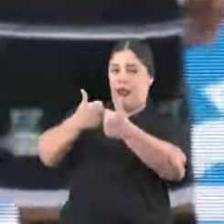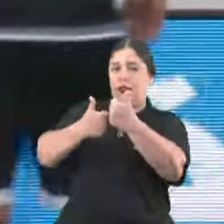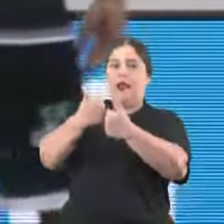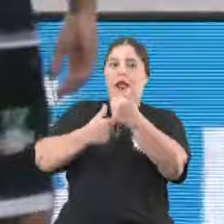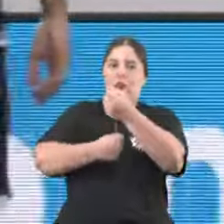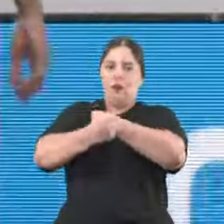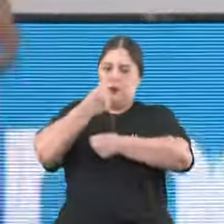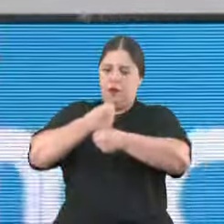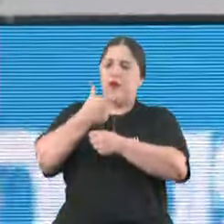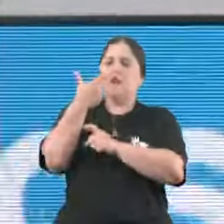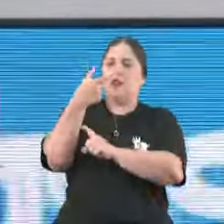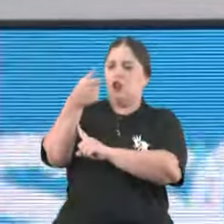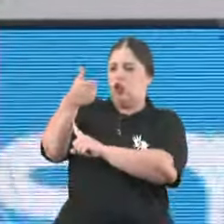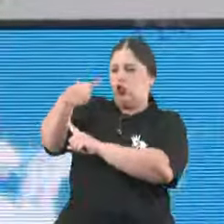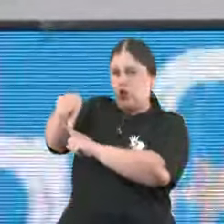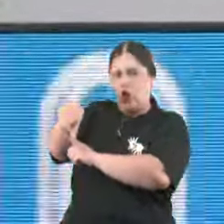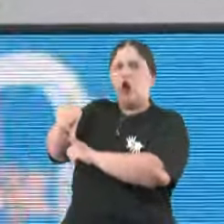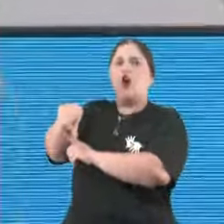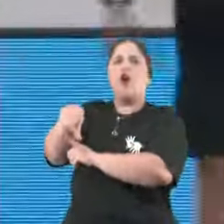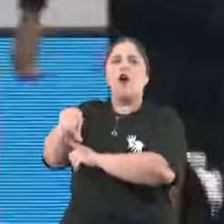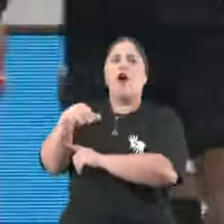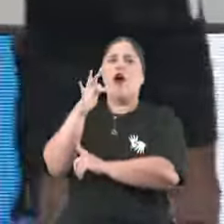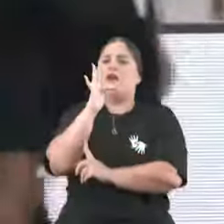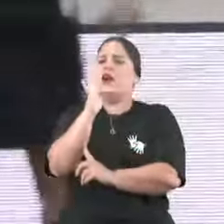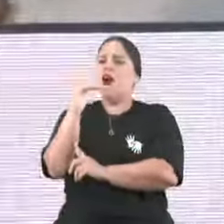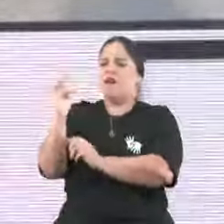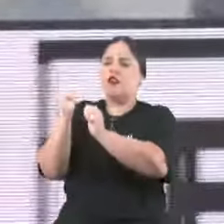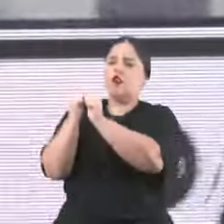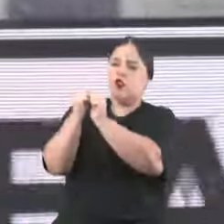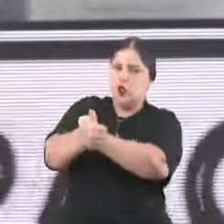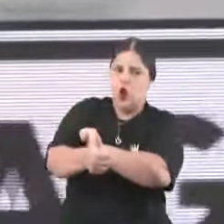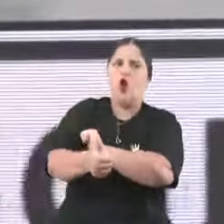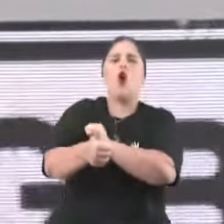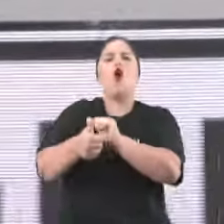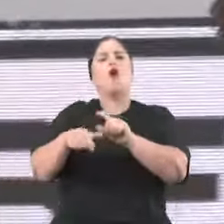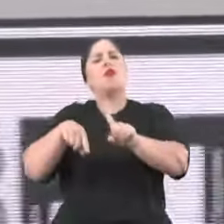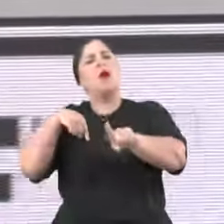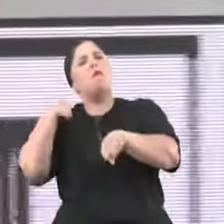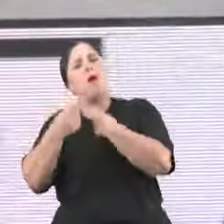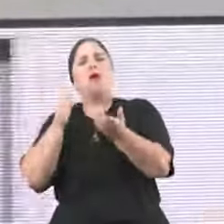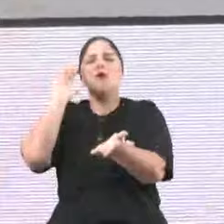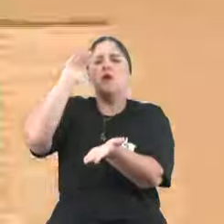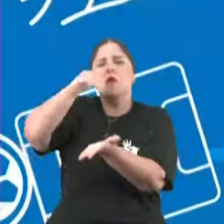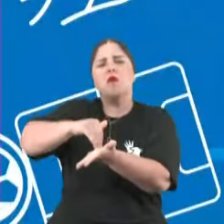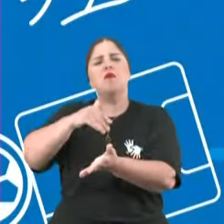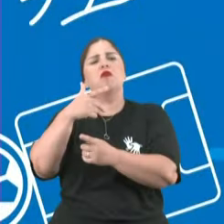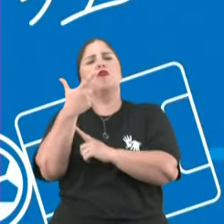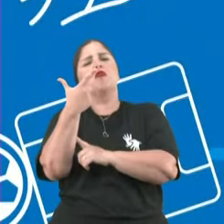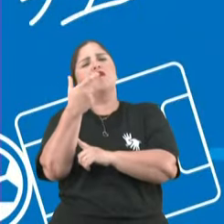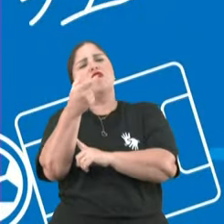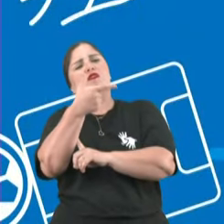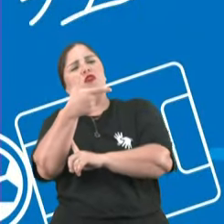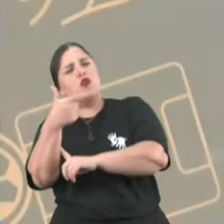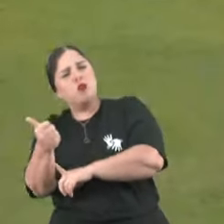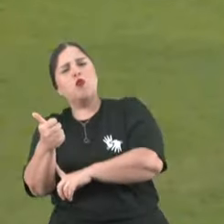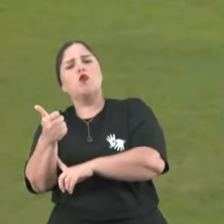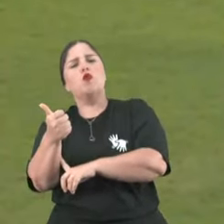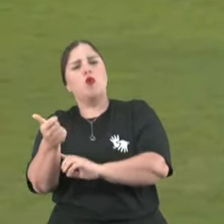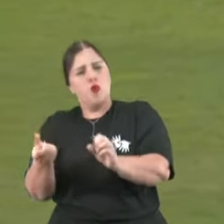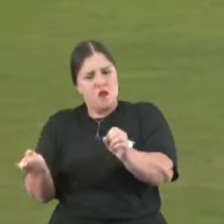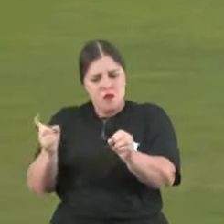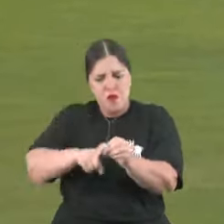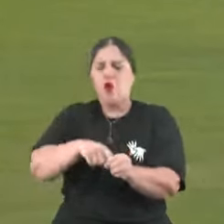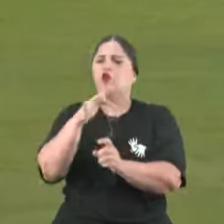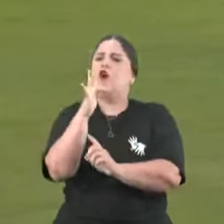Sub-20 do FF Sport. Passou pelo Central em 2021, voltou para o FF, disputou a segunda divisão.